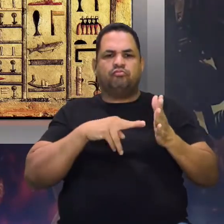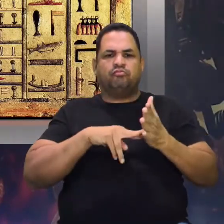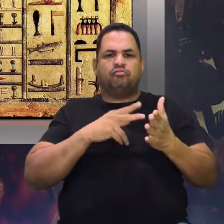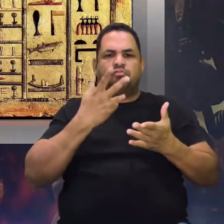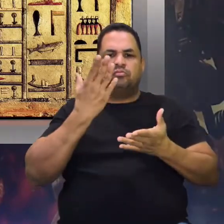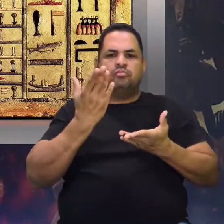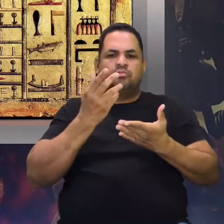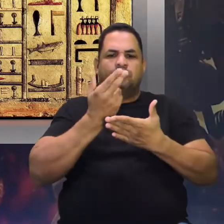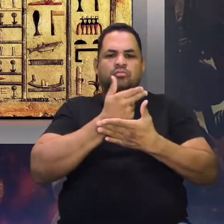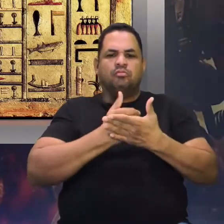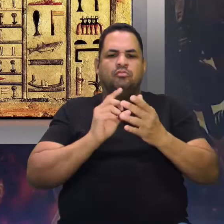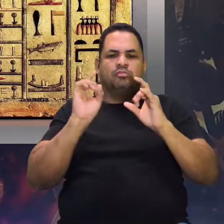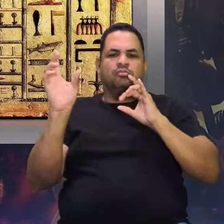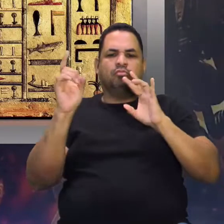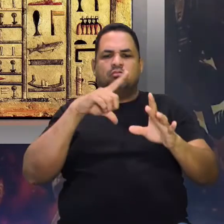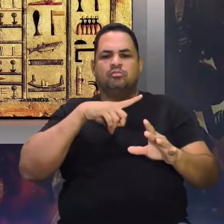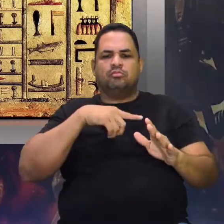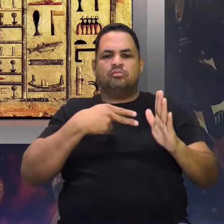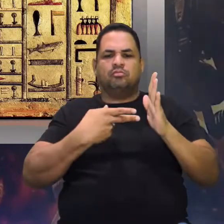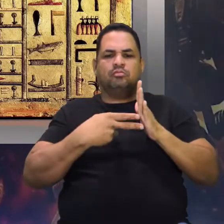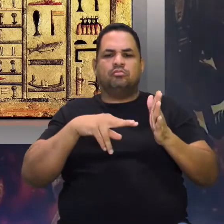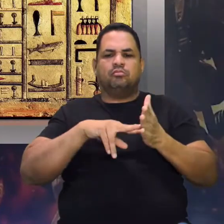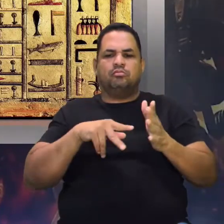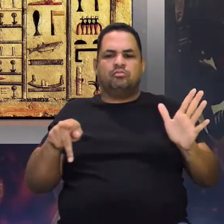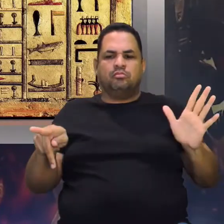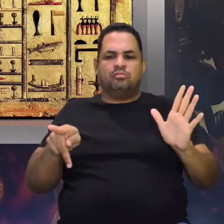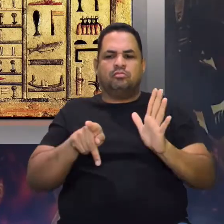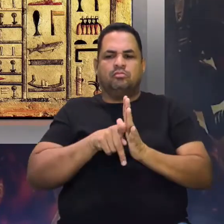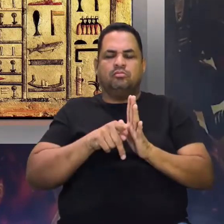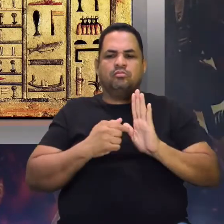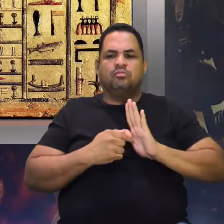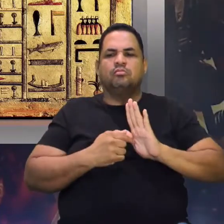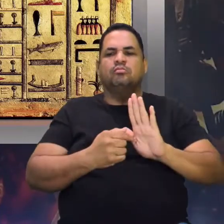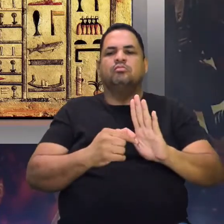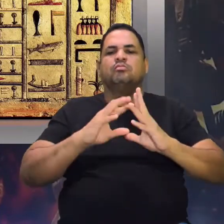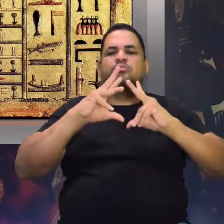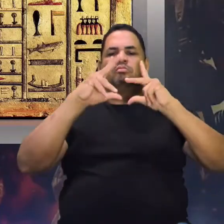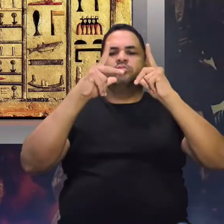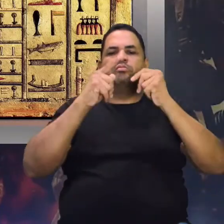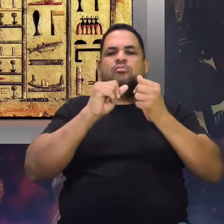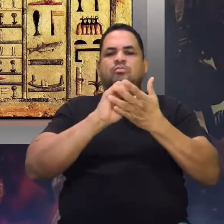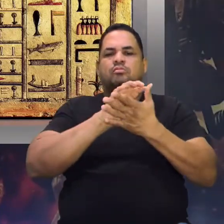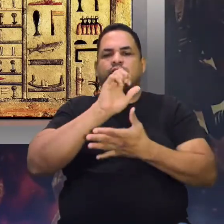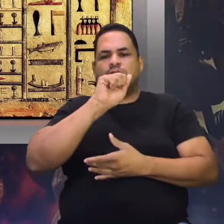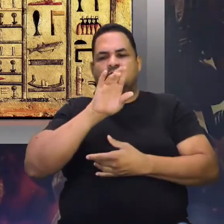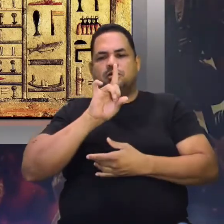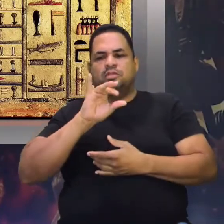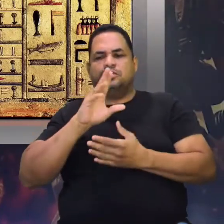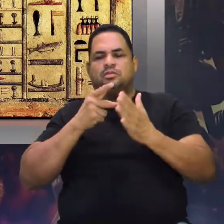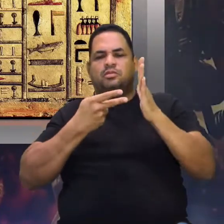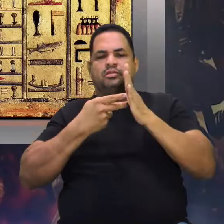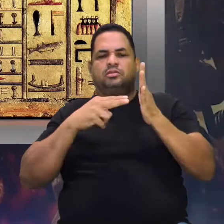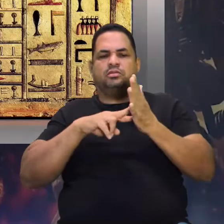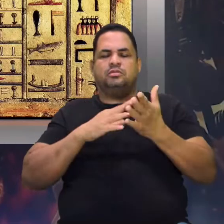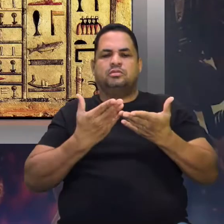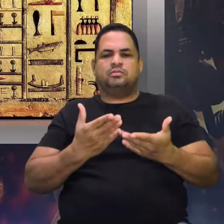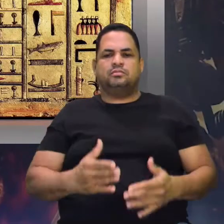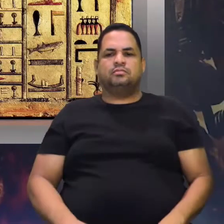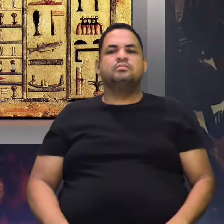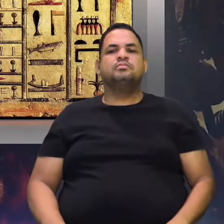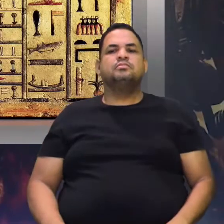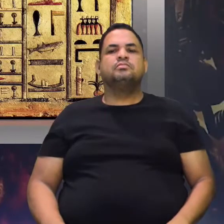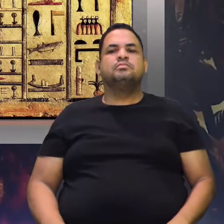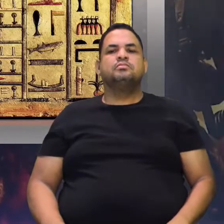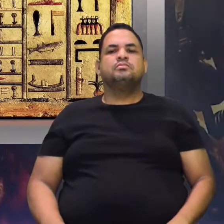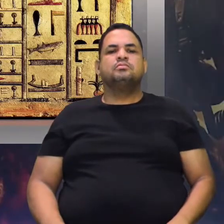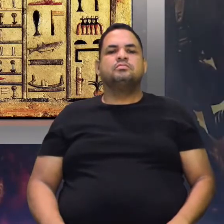desenhos, cada um deles tem um significado e eles vão dar todo um alfabeto de significado.